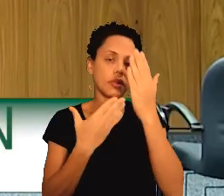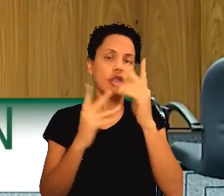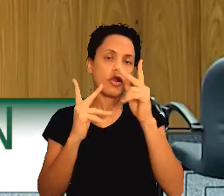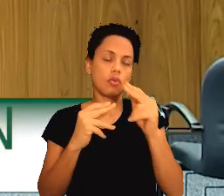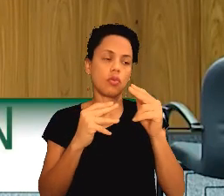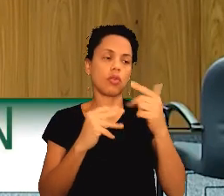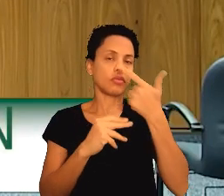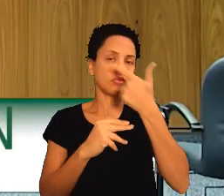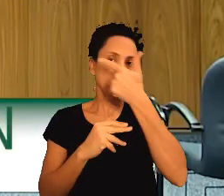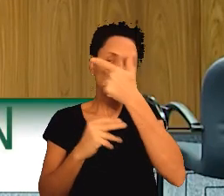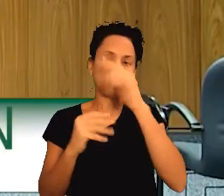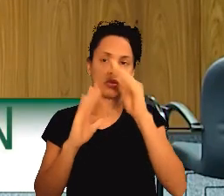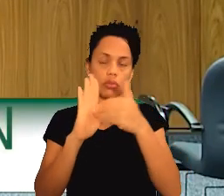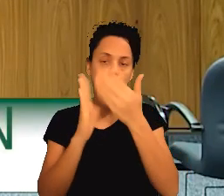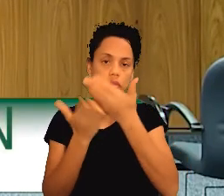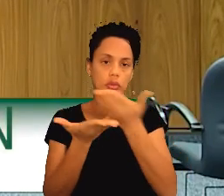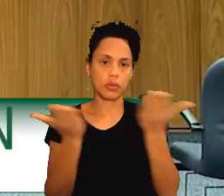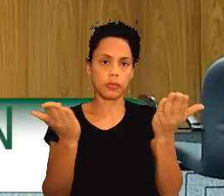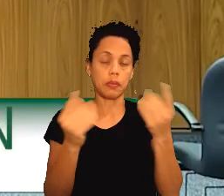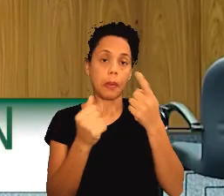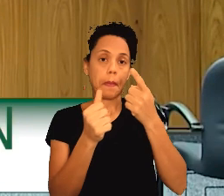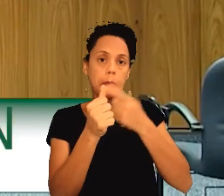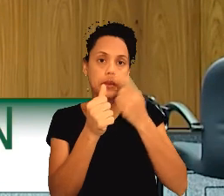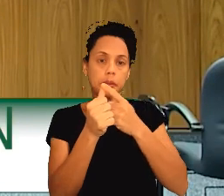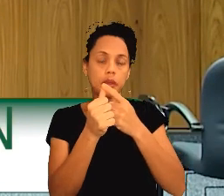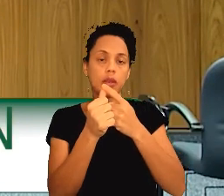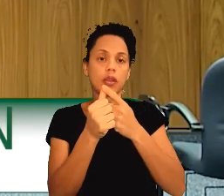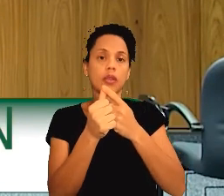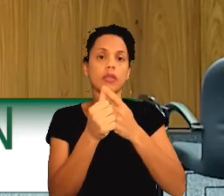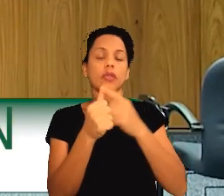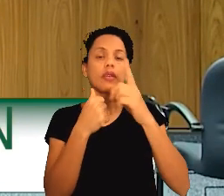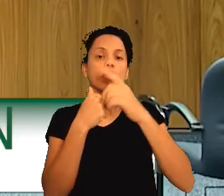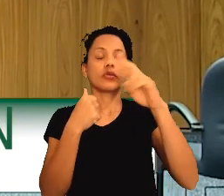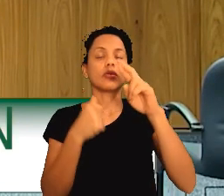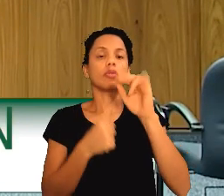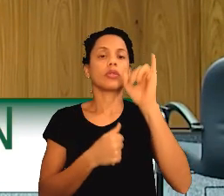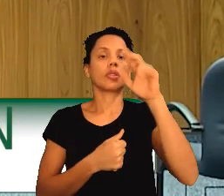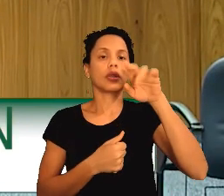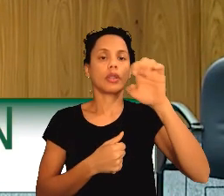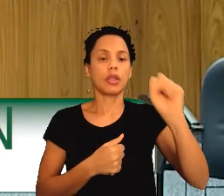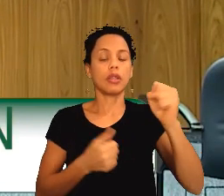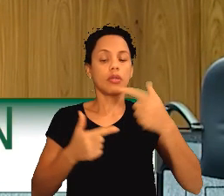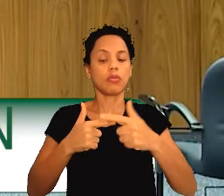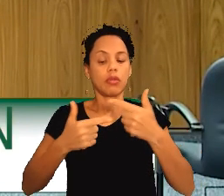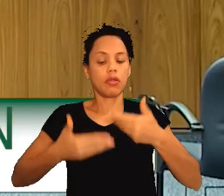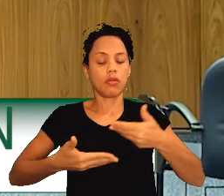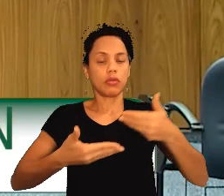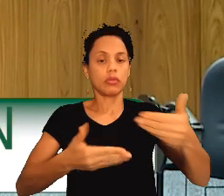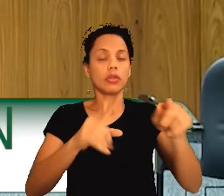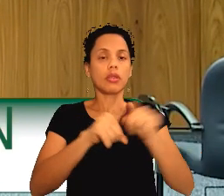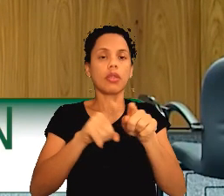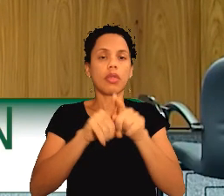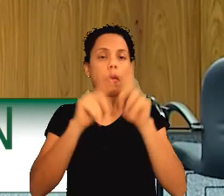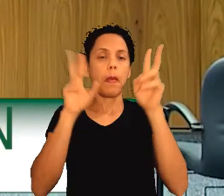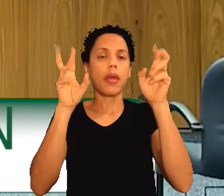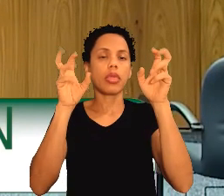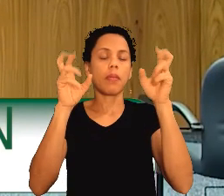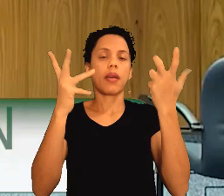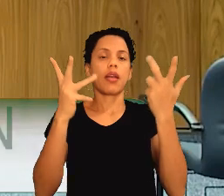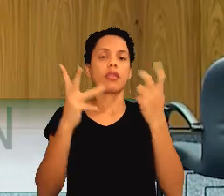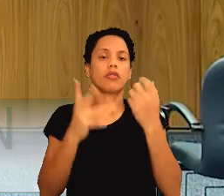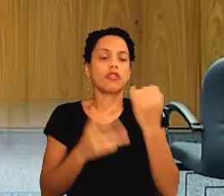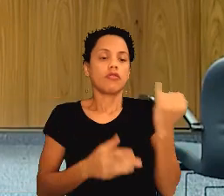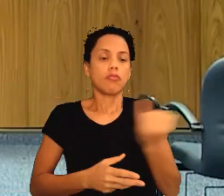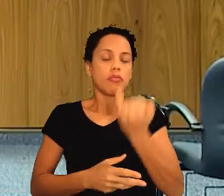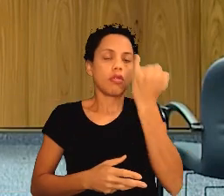os outros fizeram, primeiro a doutora Inês pelo convite e pela recepção dessa temática que é